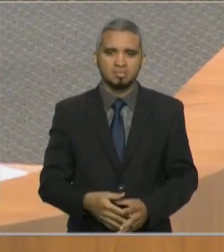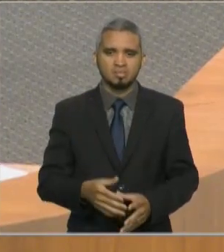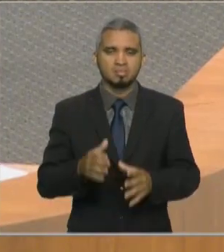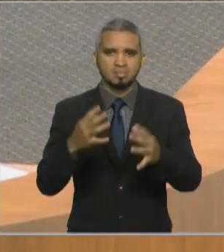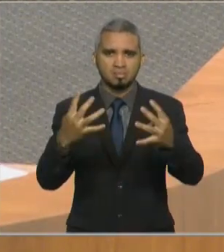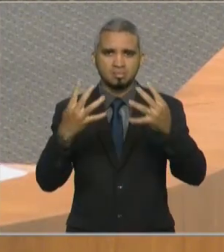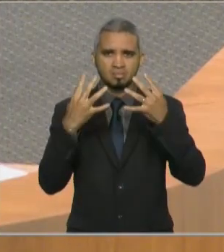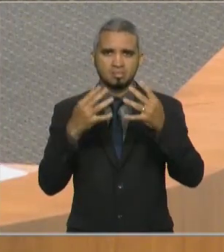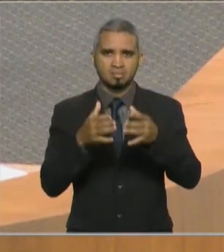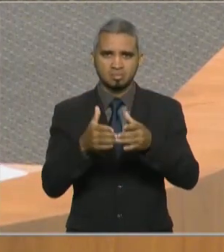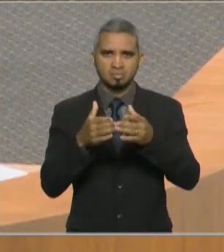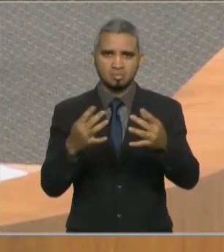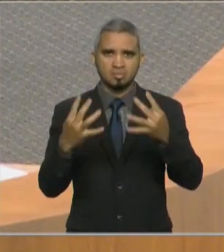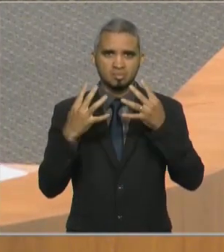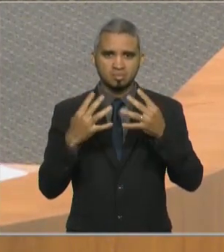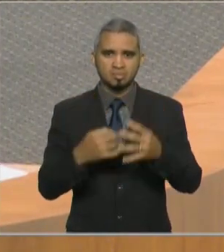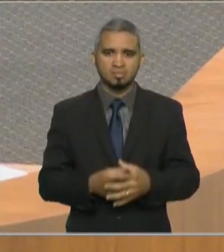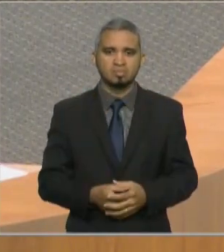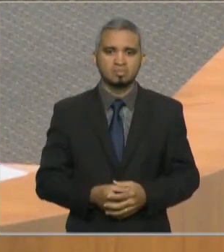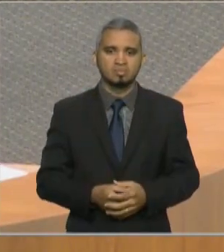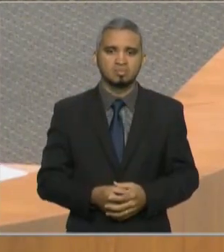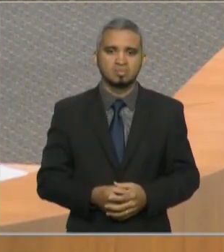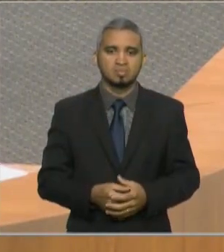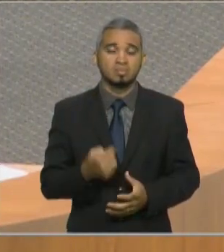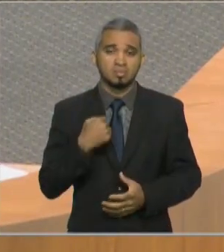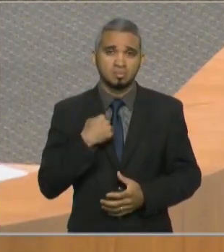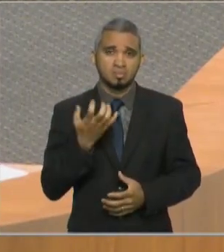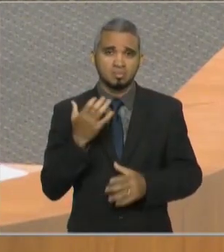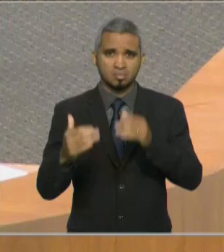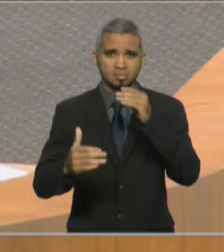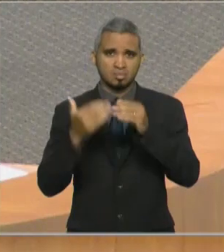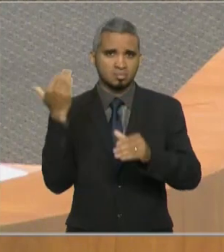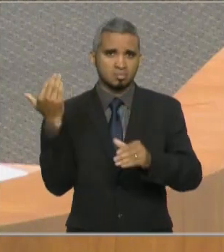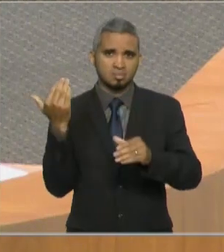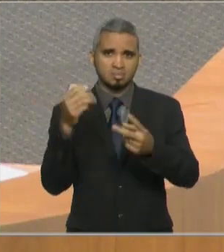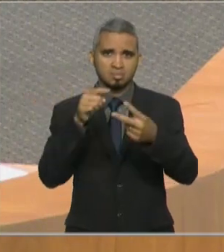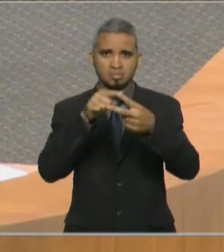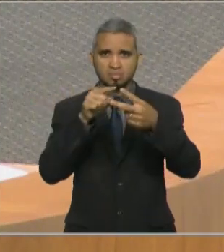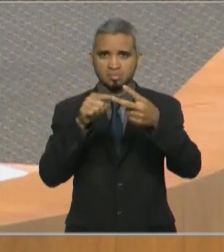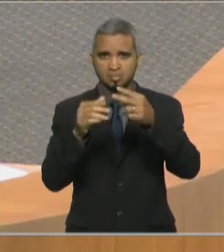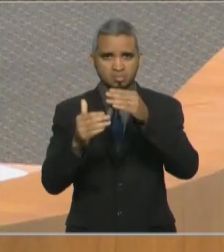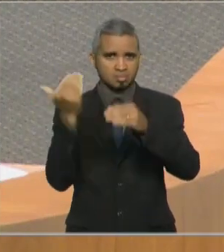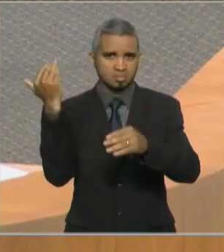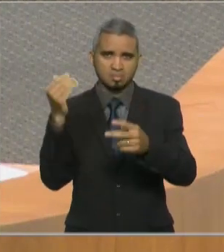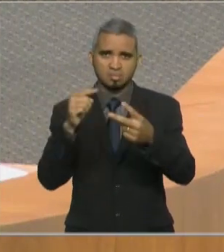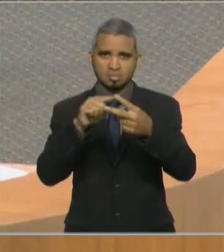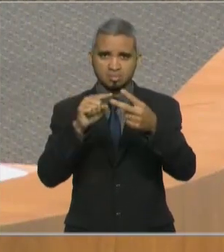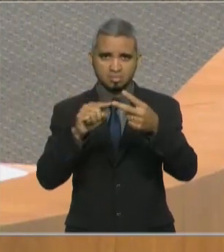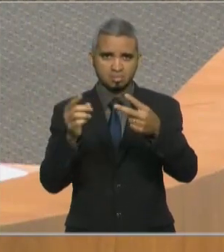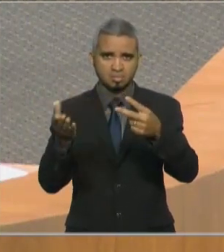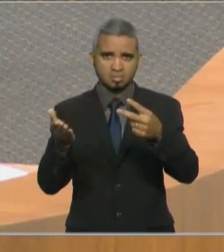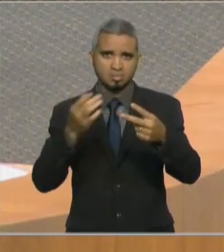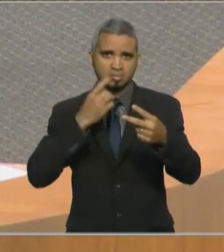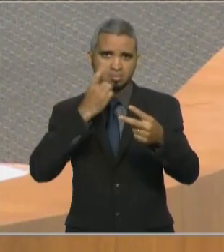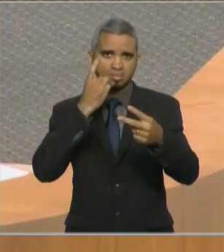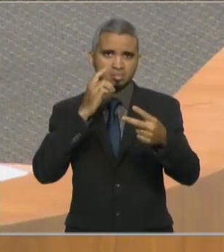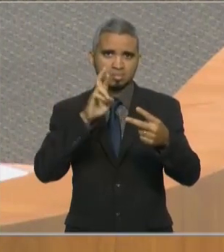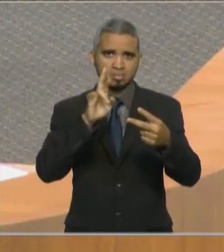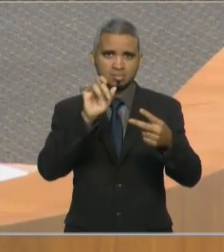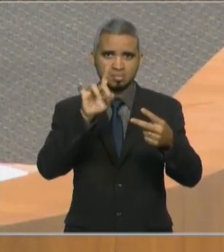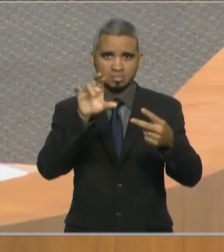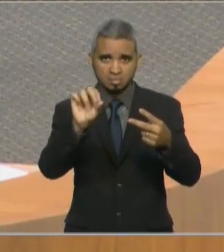atenção. Eu quero só discordar em 2 pontos do deputado Rogério Cafeteira. O primeiro deles, com relação